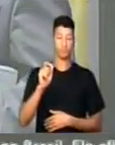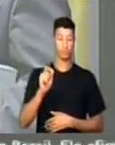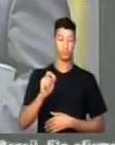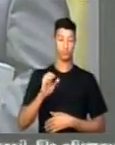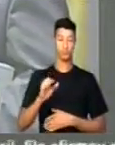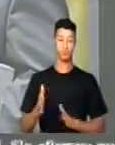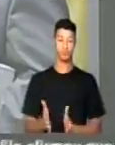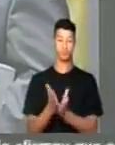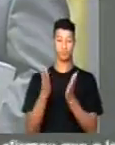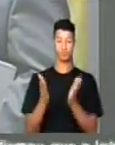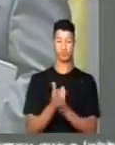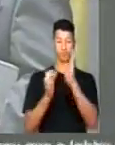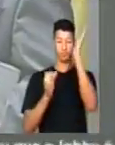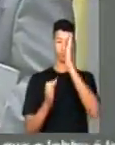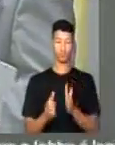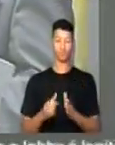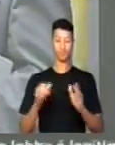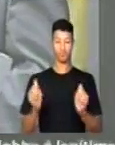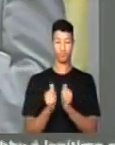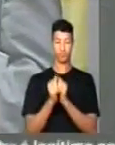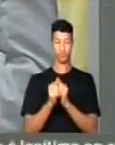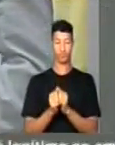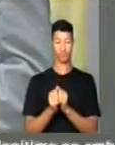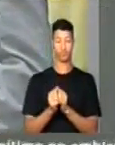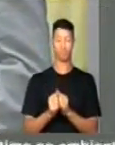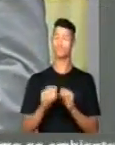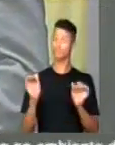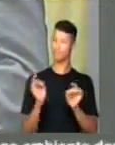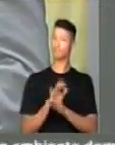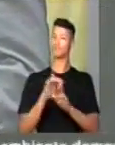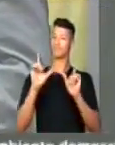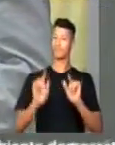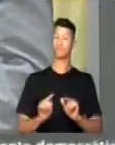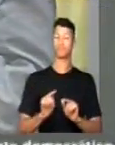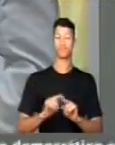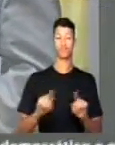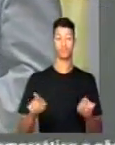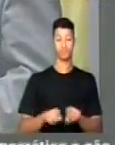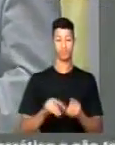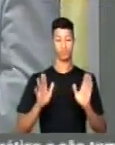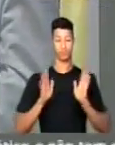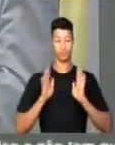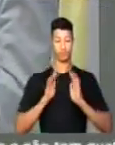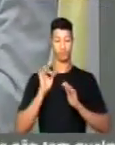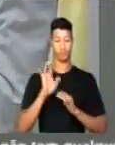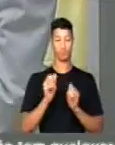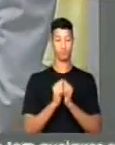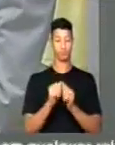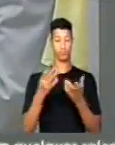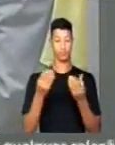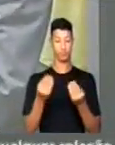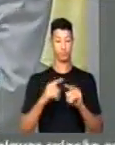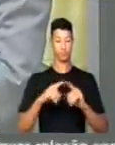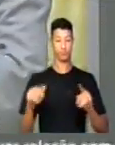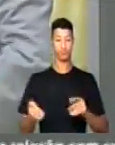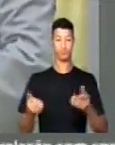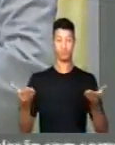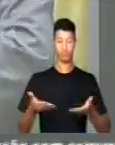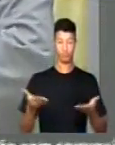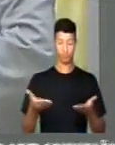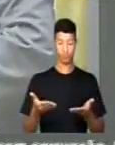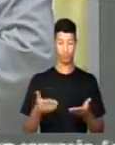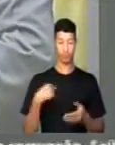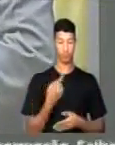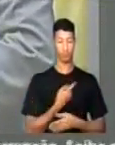os pobres do Brasil se contentam com pouco e os ricos só com muito. Mas desta